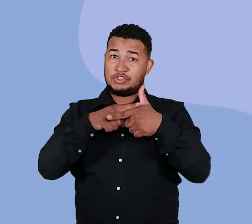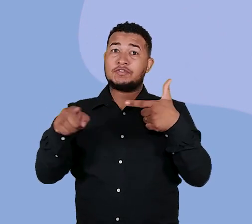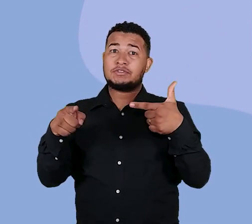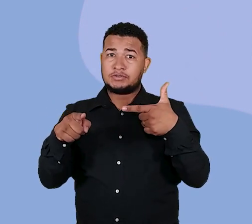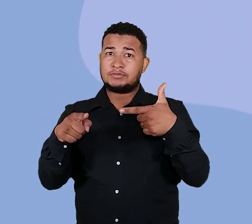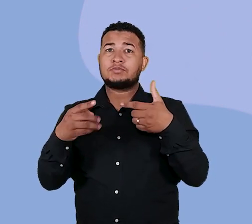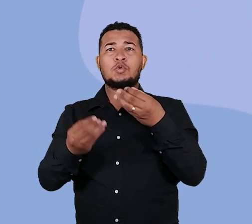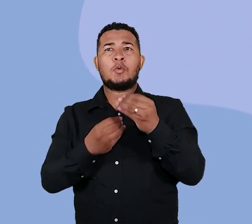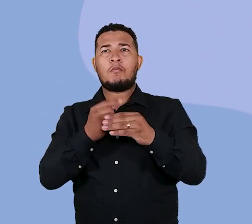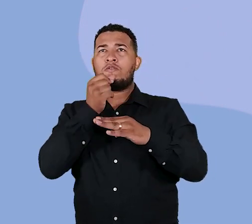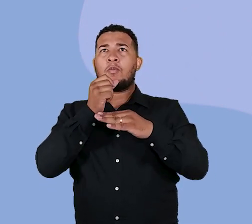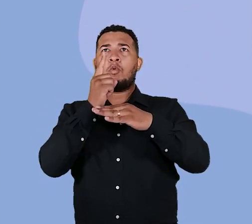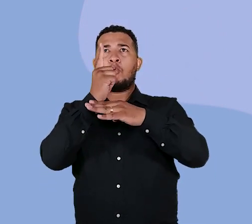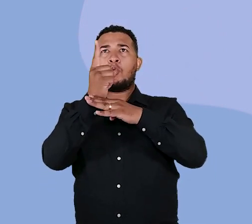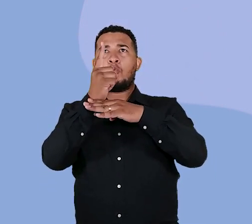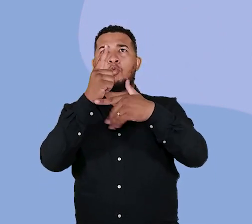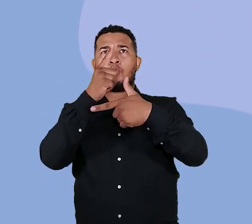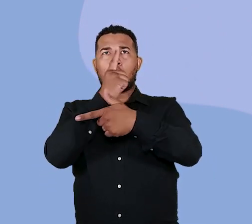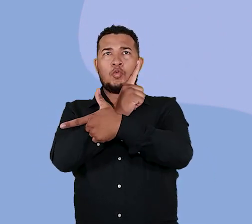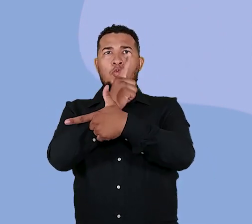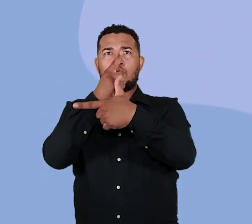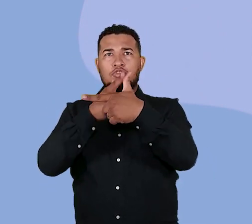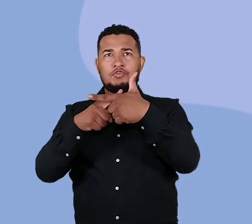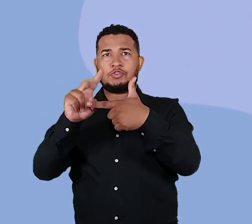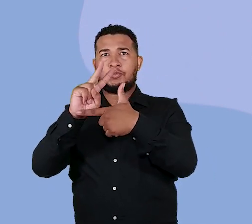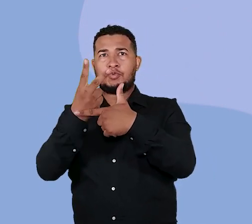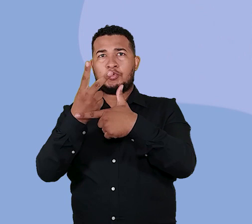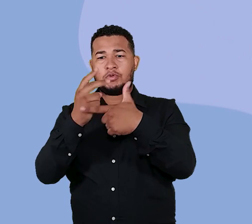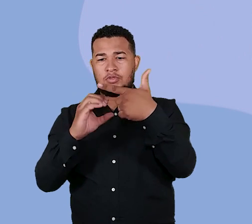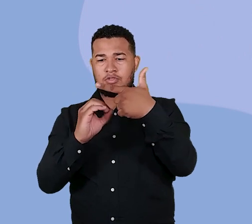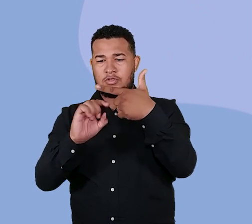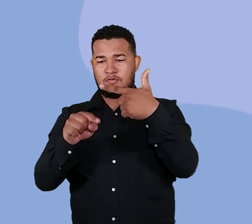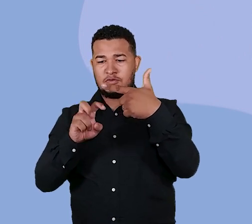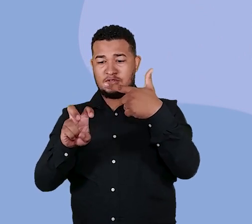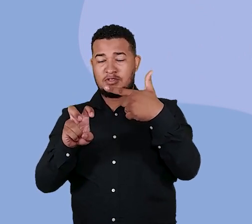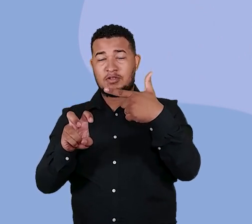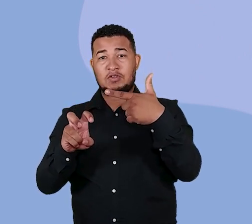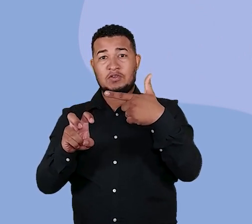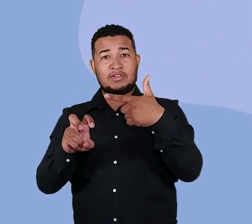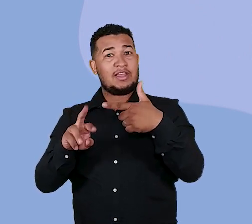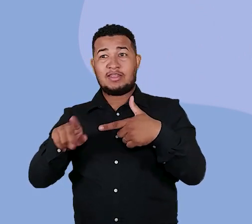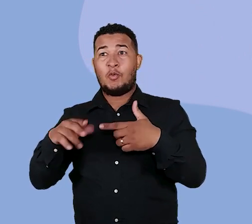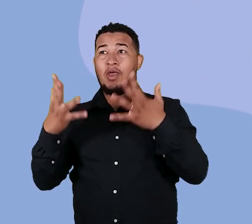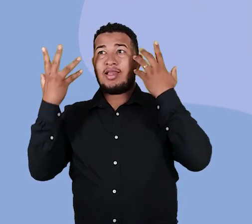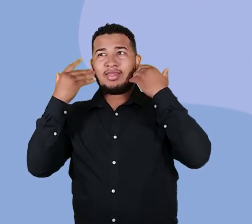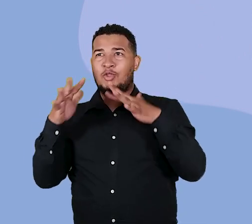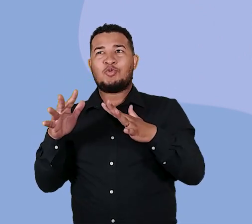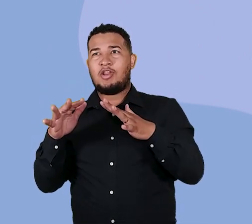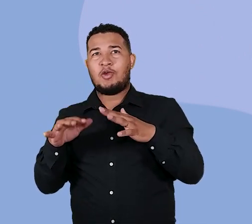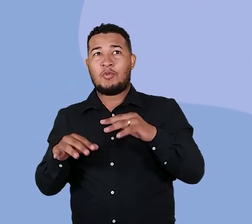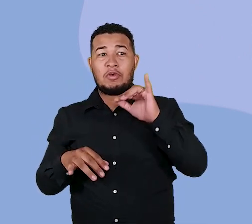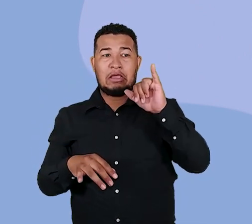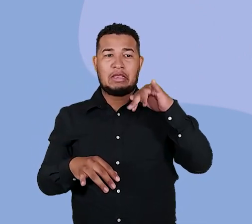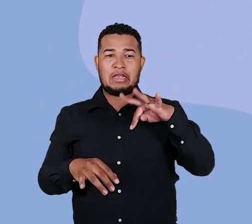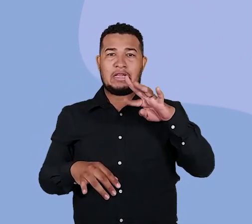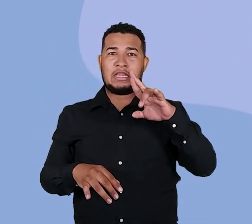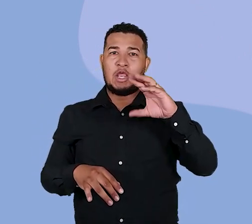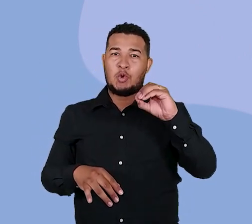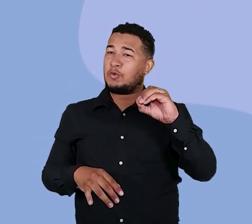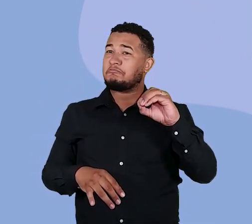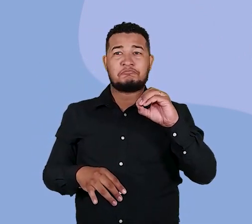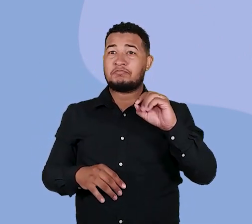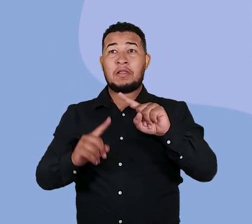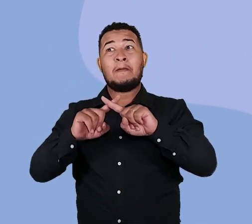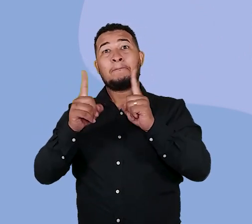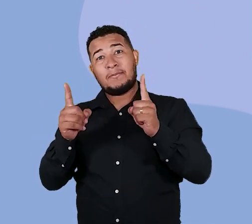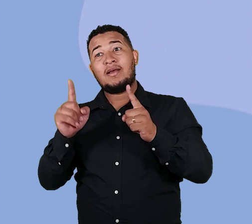hein? 1 dividido por 2 dá 0,5. 0,5 não é natural nem inteiro, mas é racional, não é